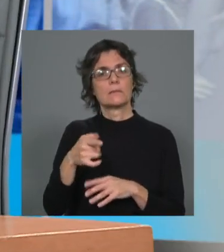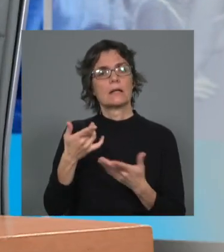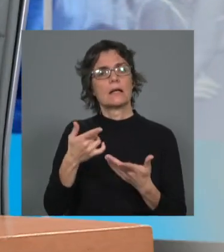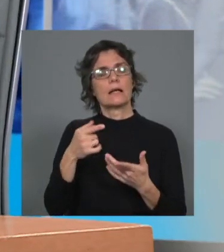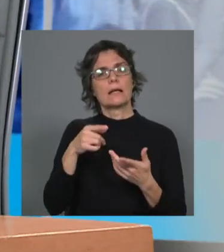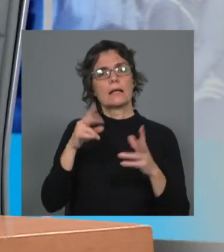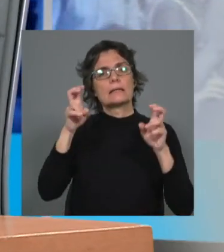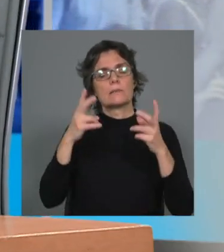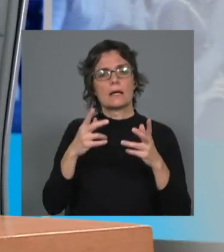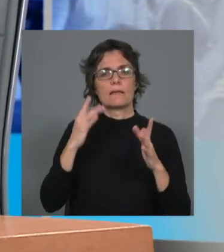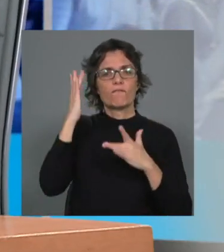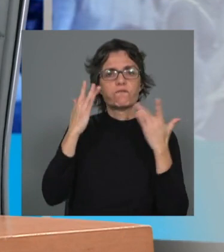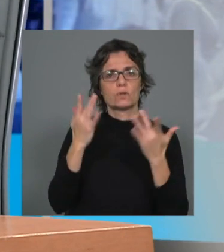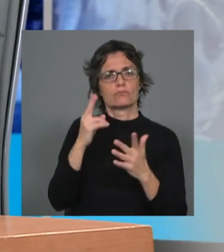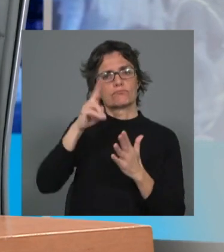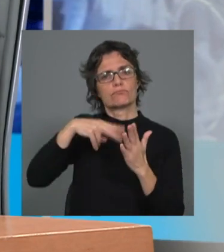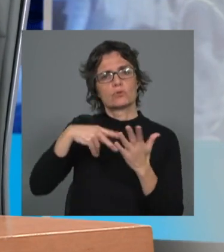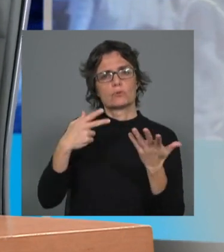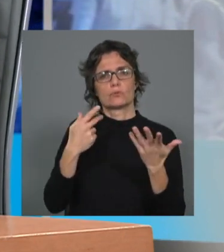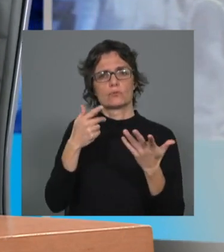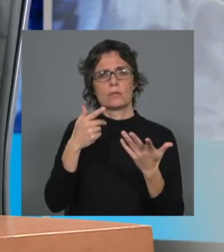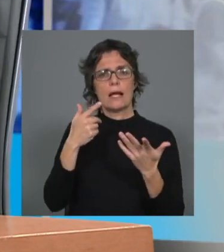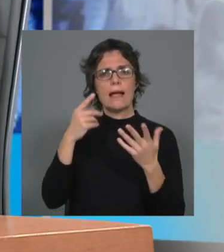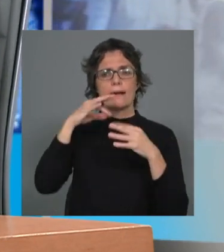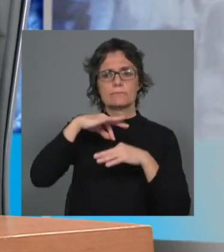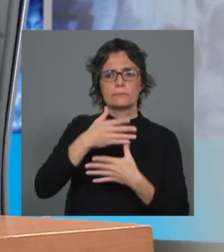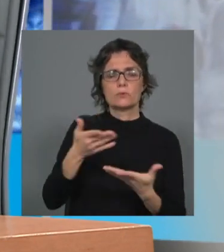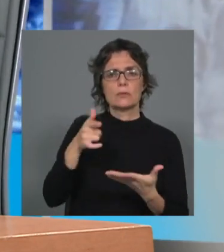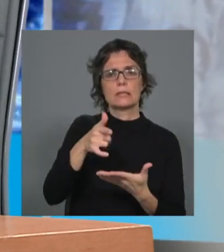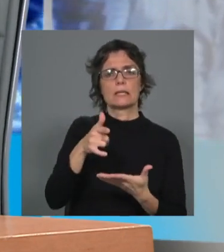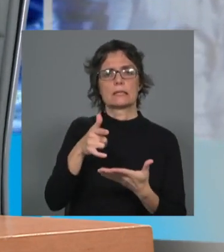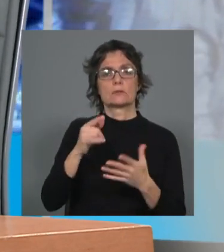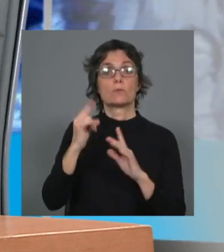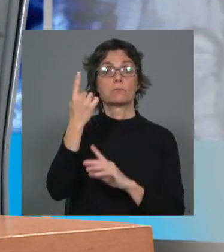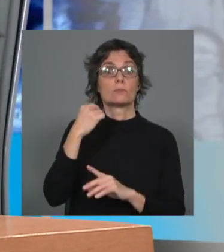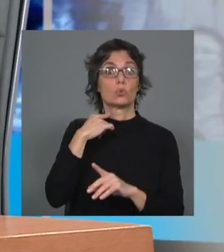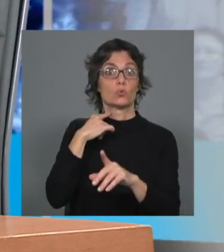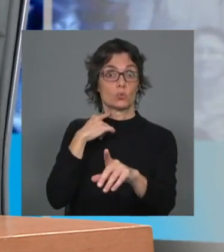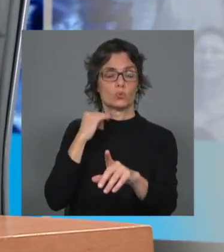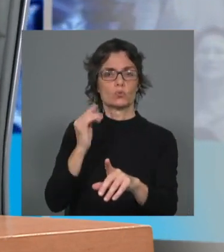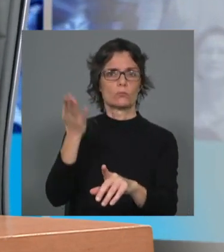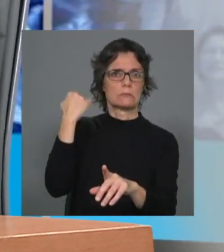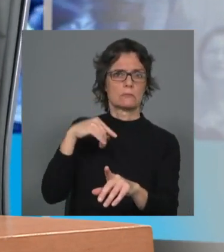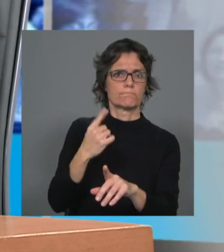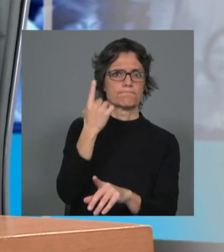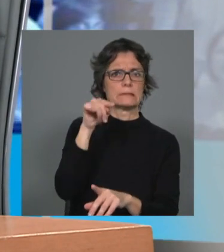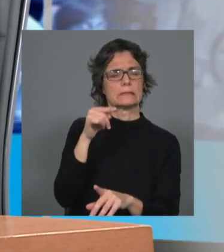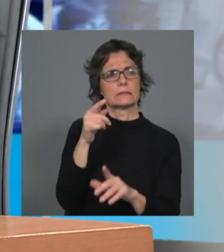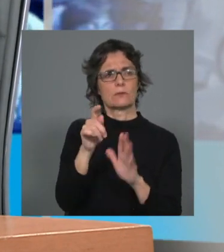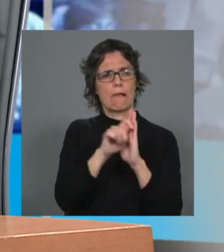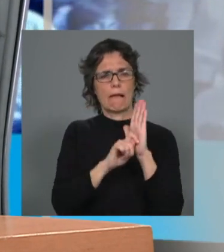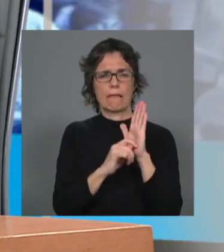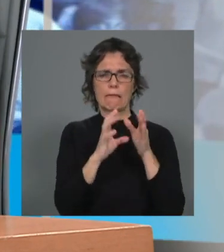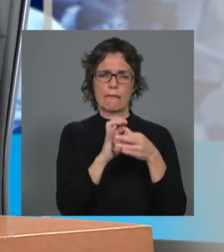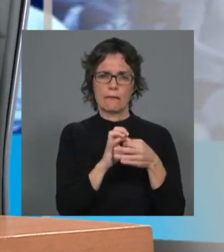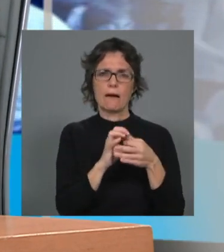filosofia, literatura, espiritualidade. Quando começou o primeiro curso, foi um curso muito ligado à ética, portanto não tinha